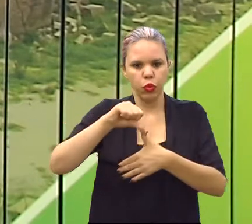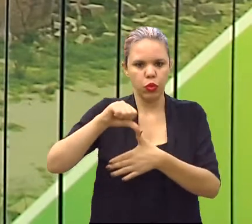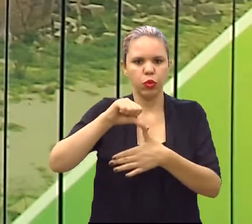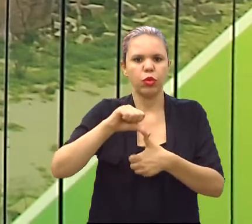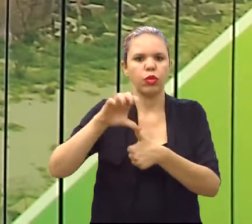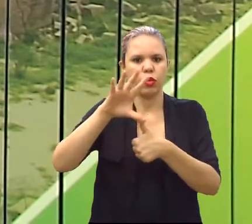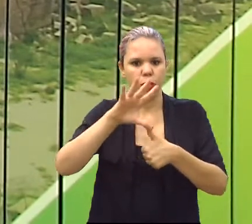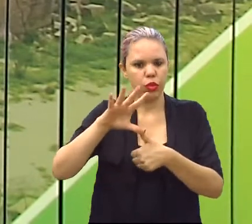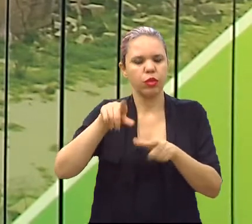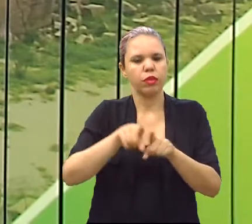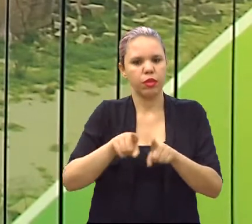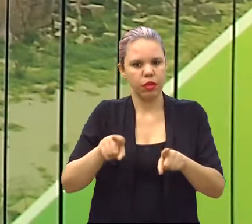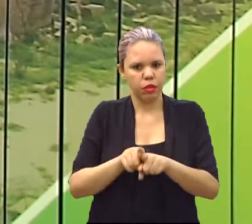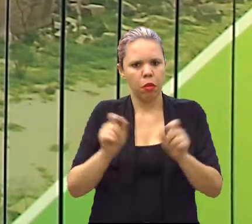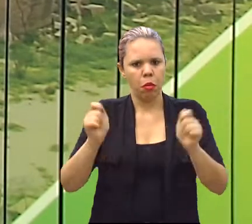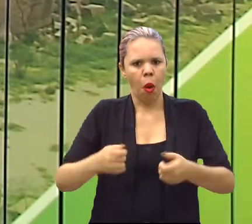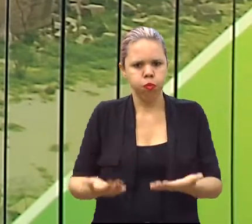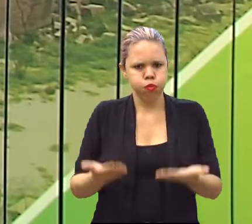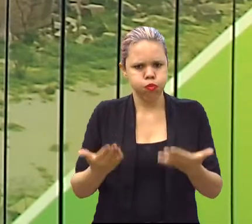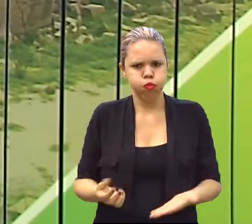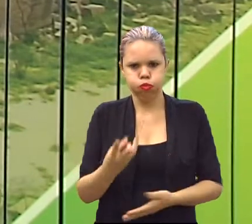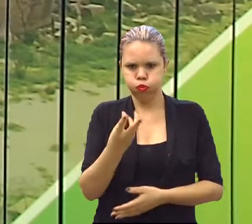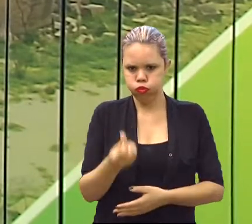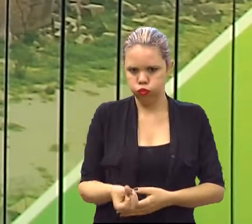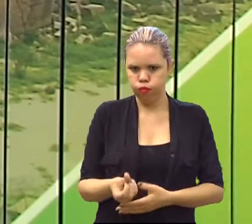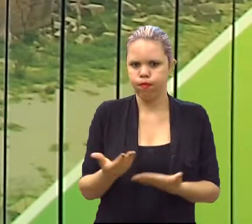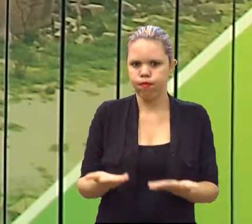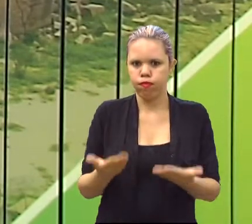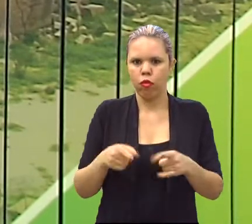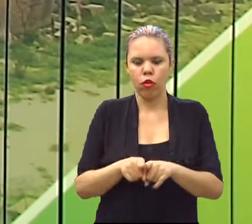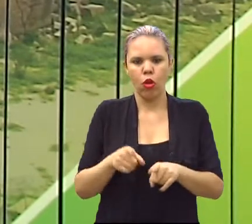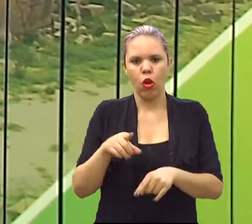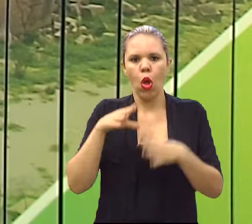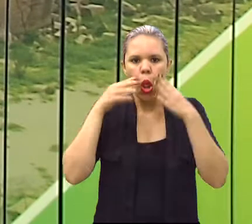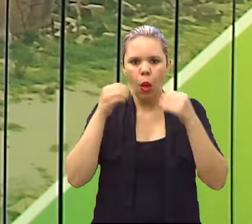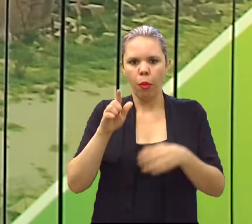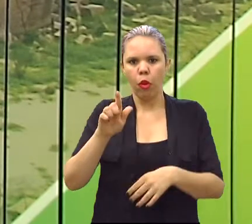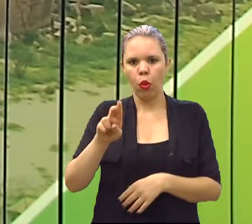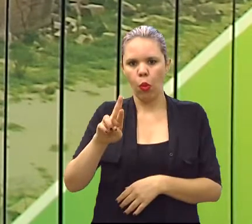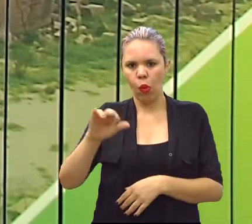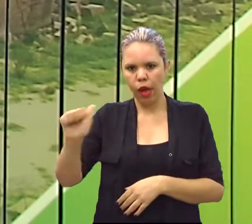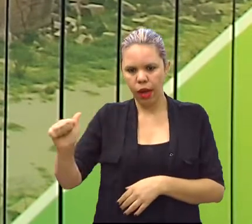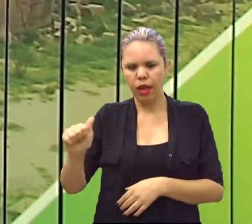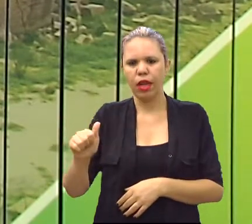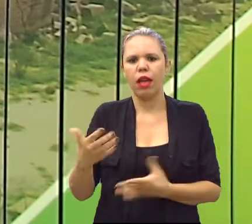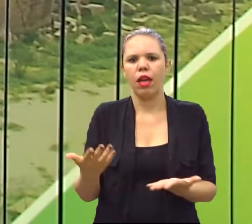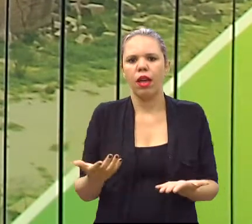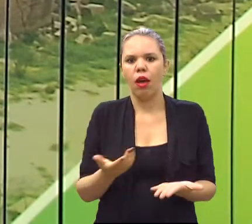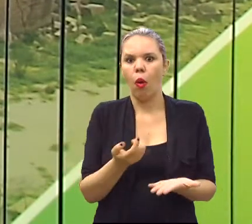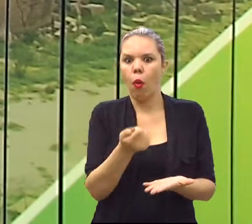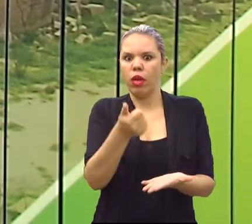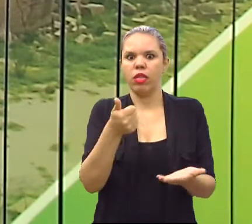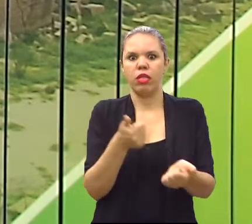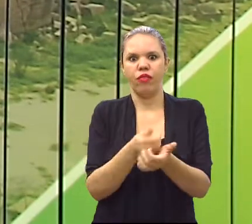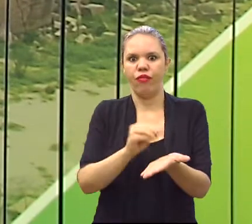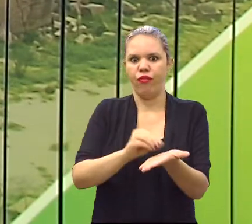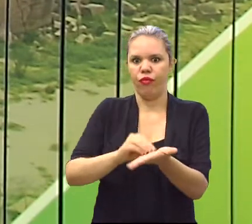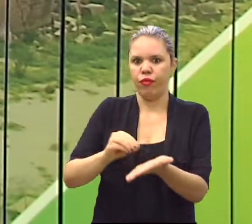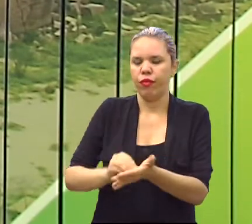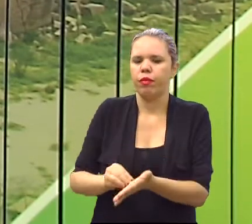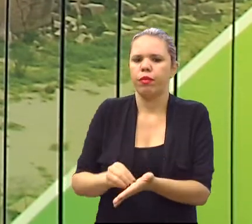Sul, podendo pesar até 36 quilos, o lobo-guará é considerado como quase ameaçado pela